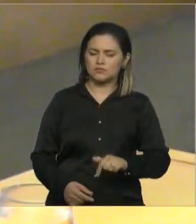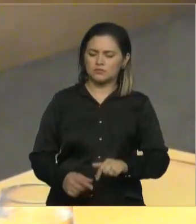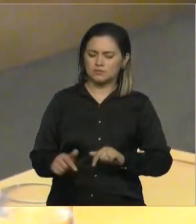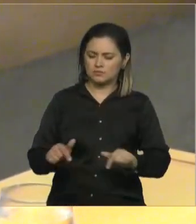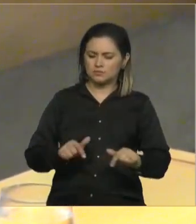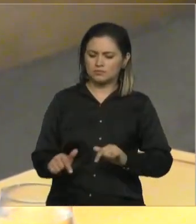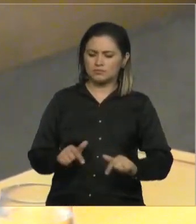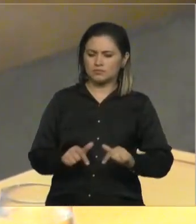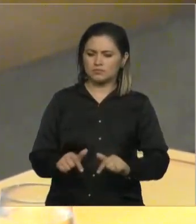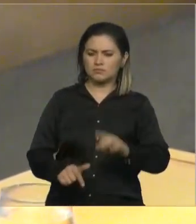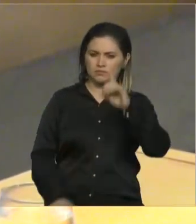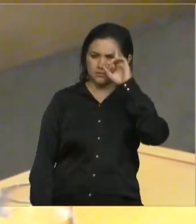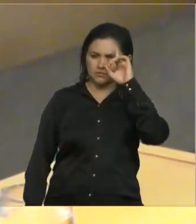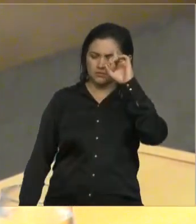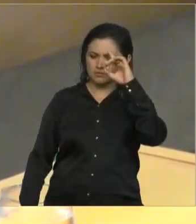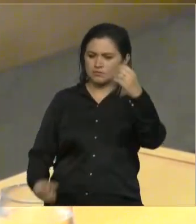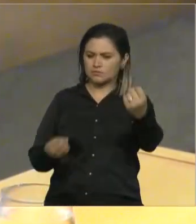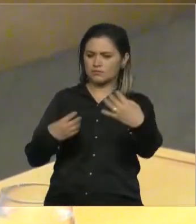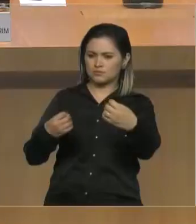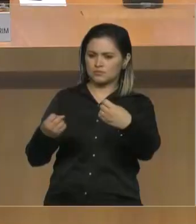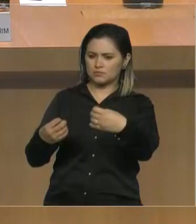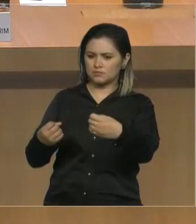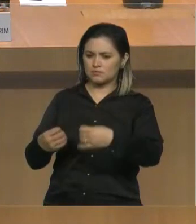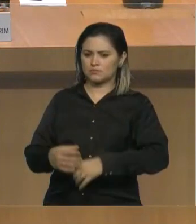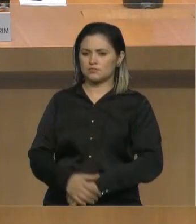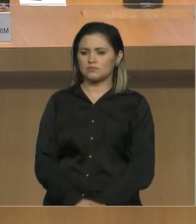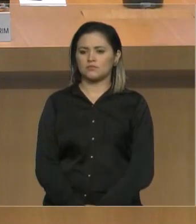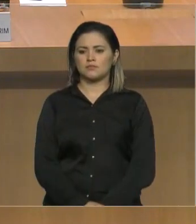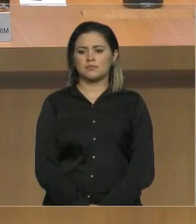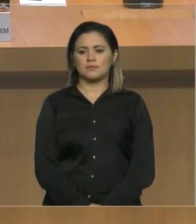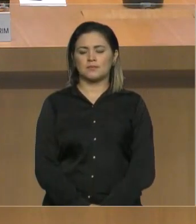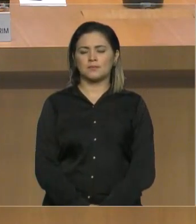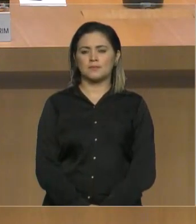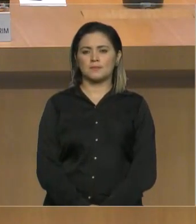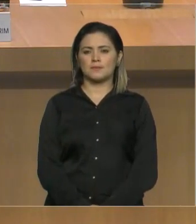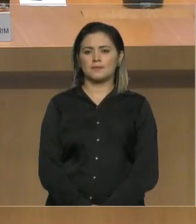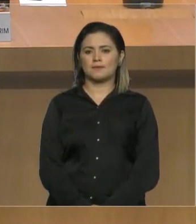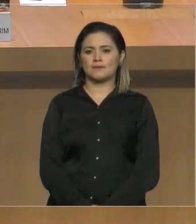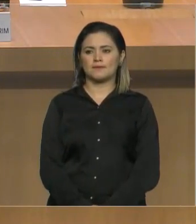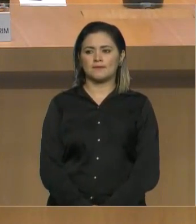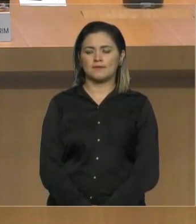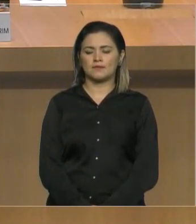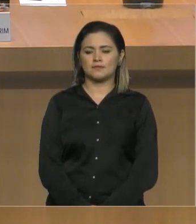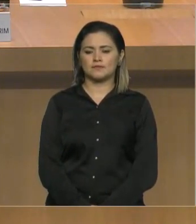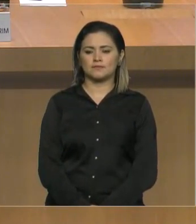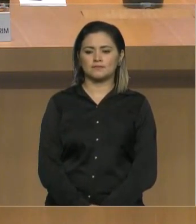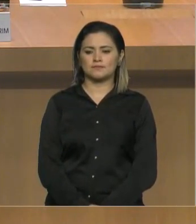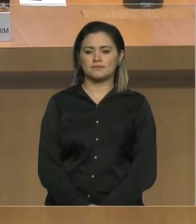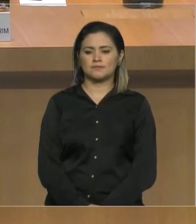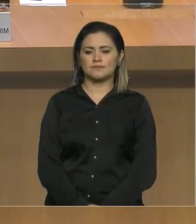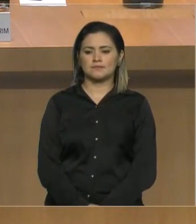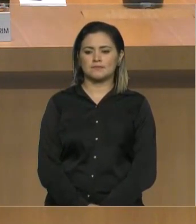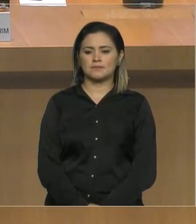senhora. Senhor presidente? Presidente? Não, sou eu. Eu estou ligado aqui. Ó. Não é para falar.